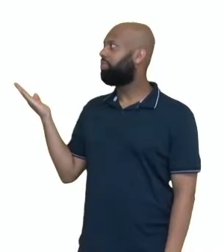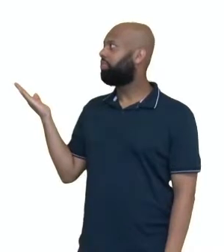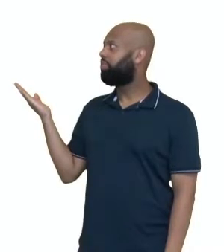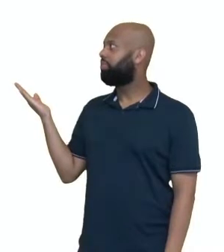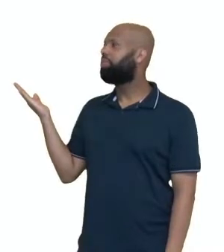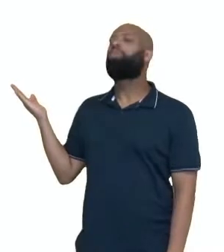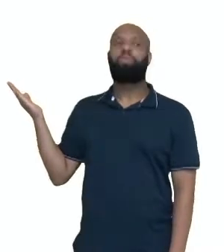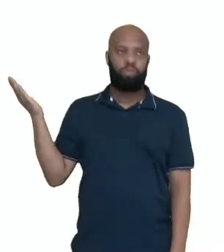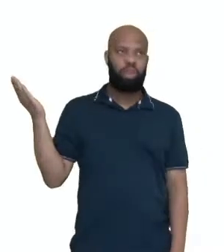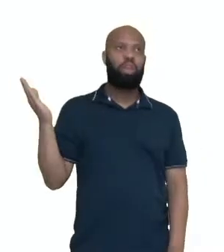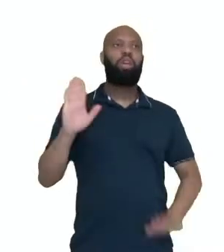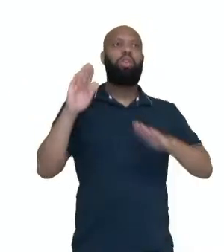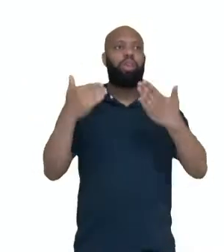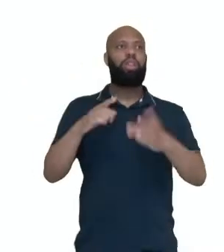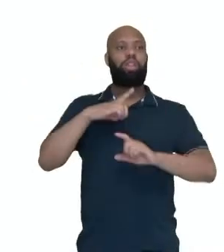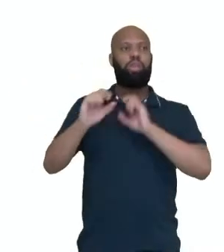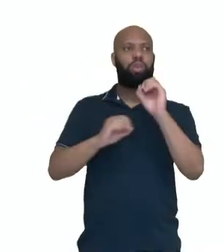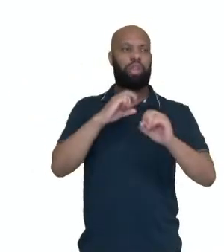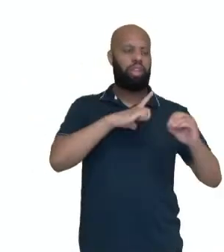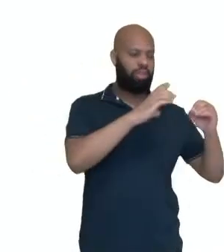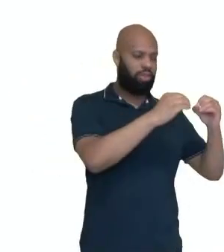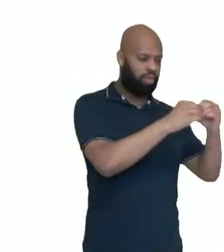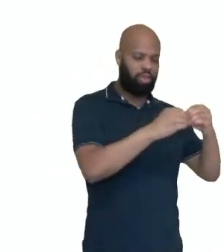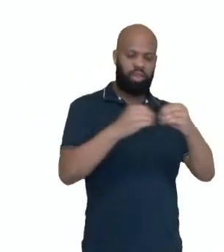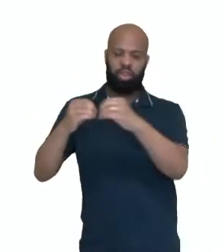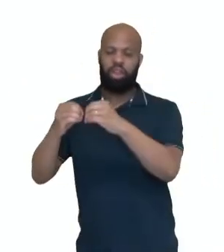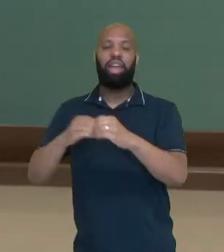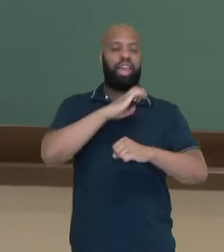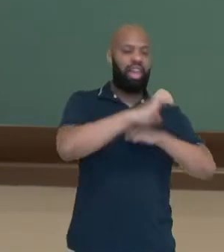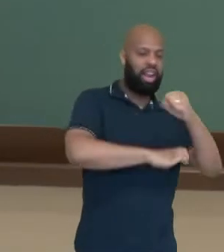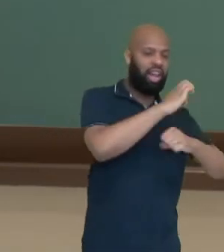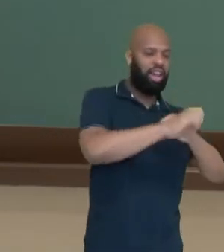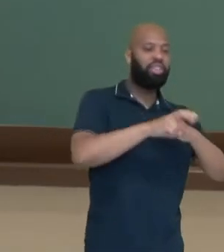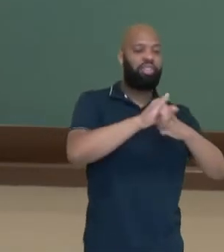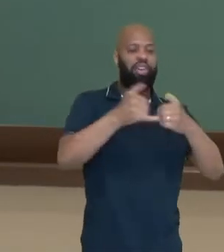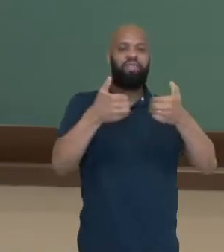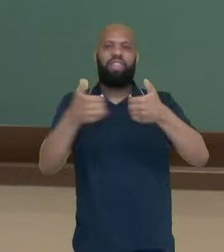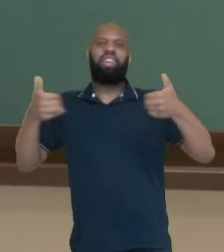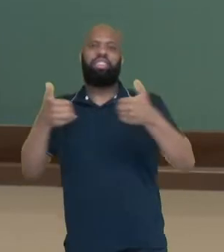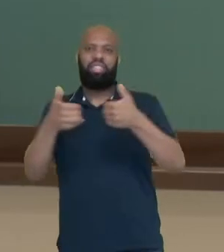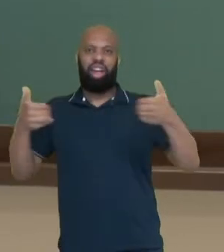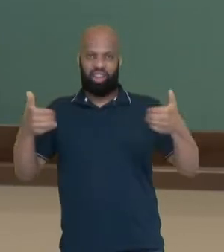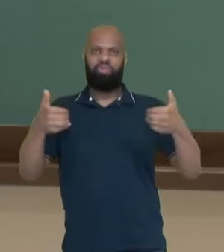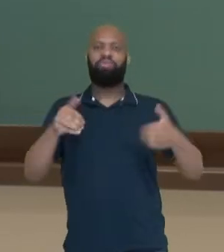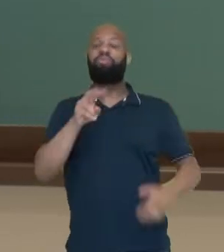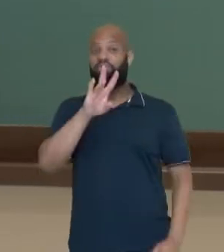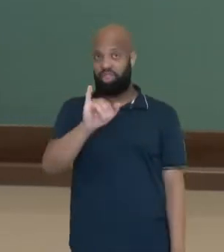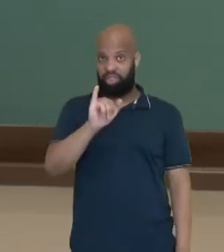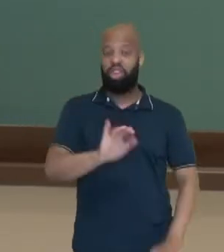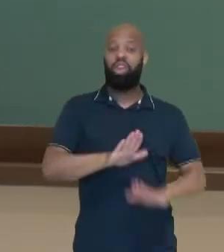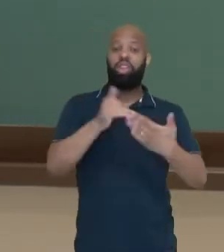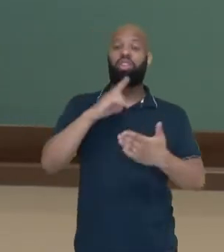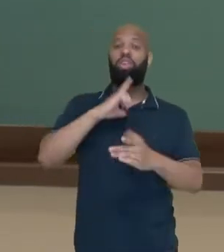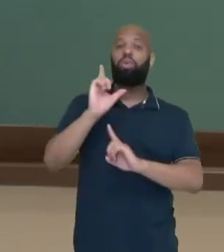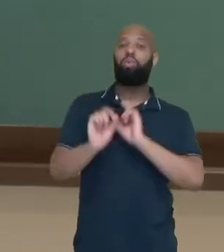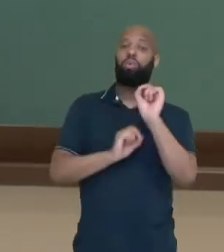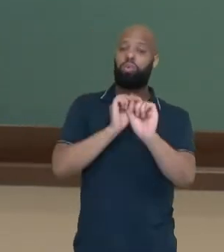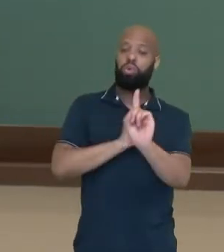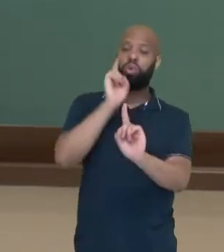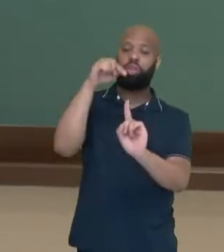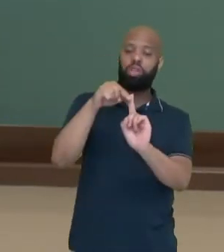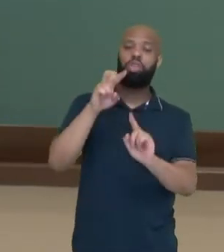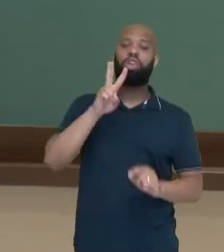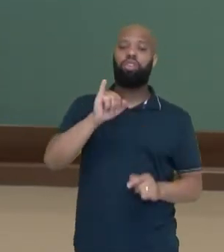Repulsion Theory. Então, os pares de elétrons tendem a se afastar o máximo possível uns dos outros, com a finalidade de tornar